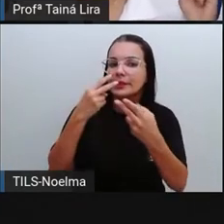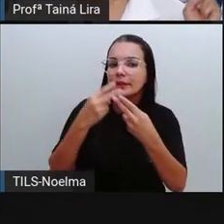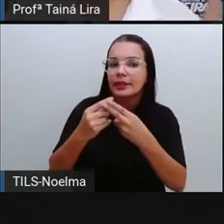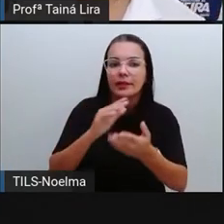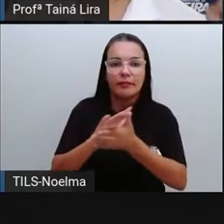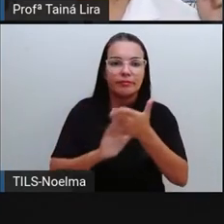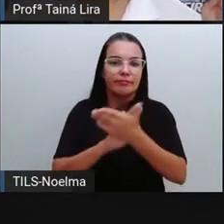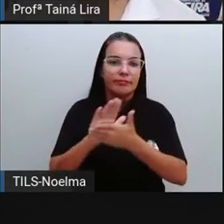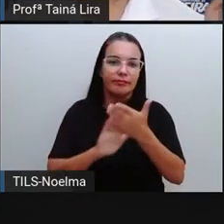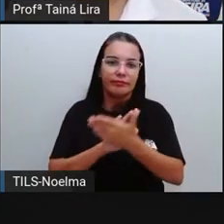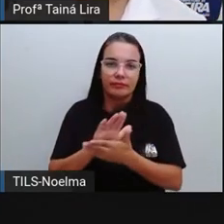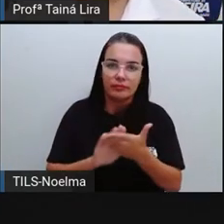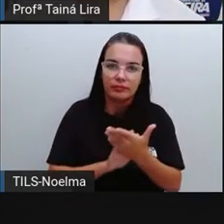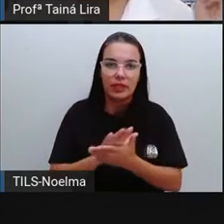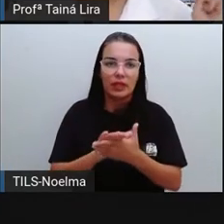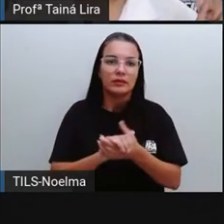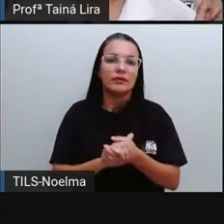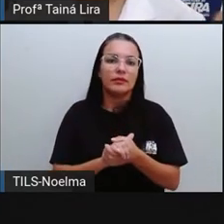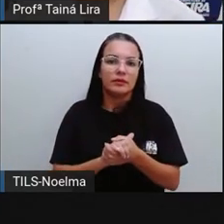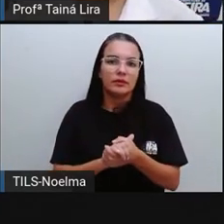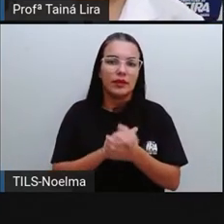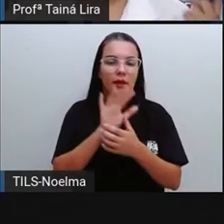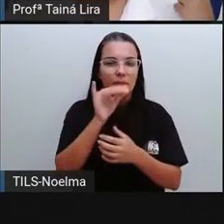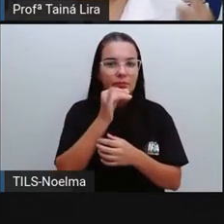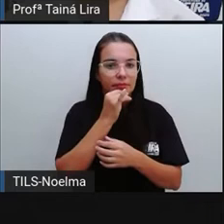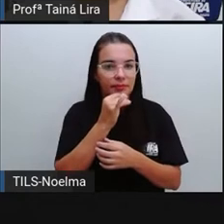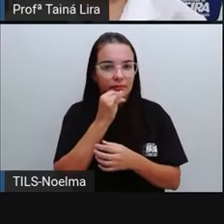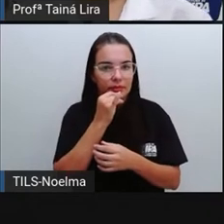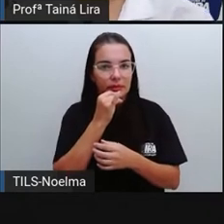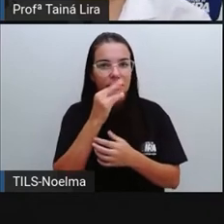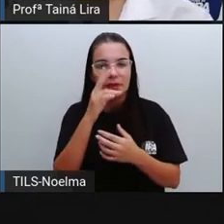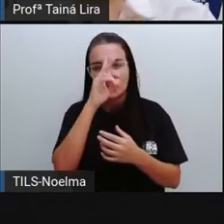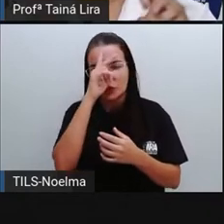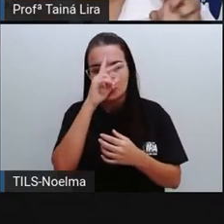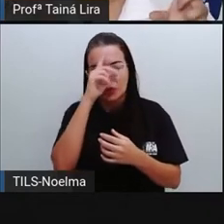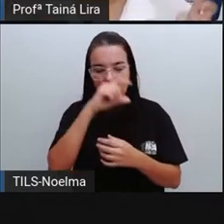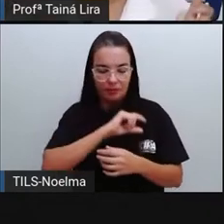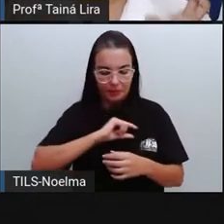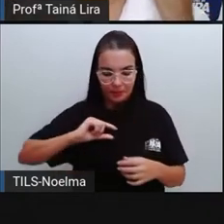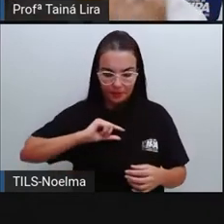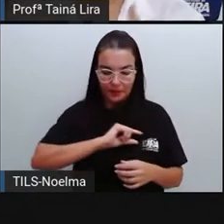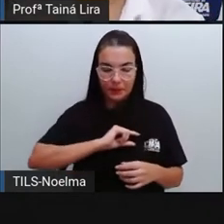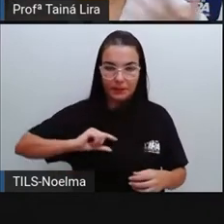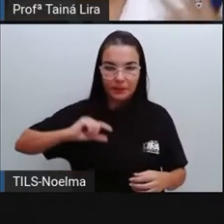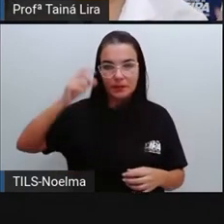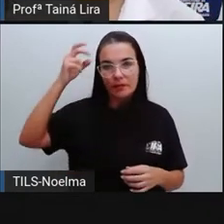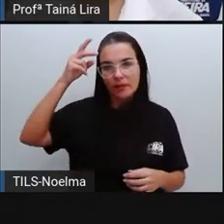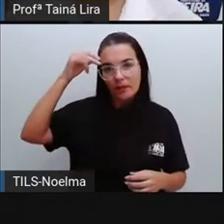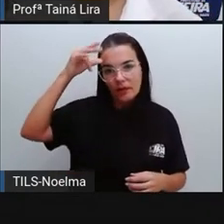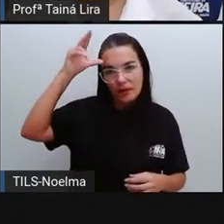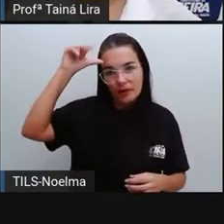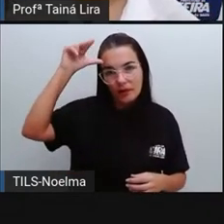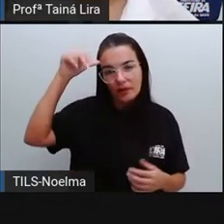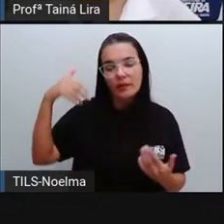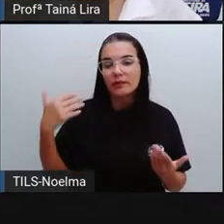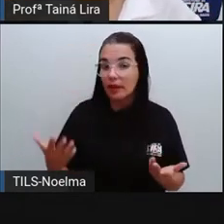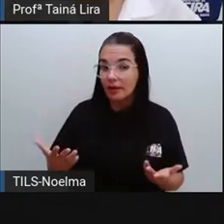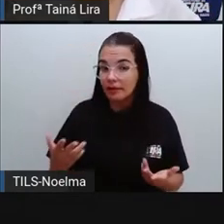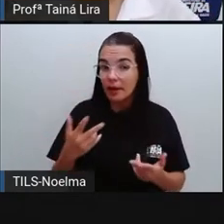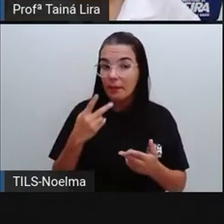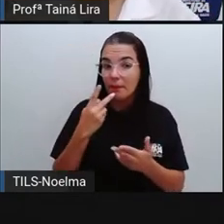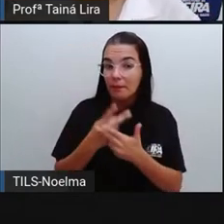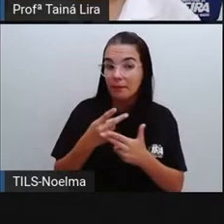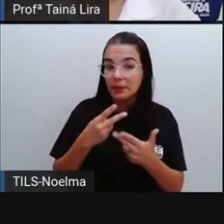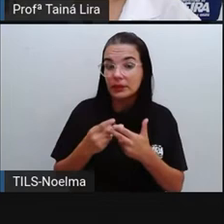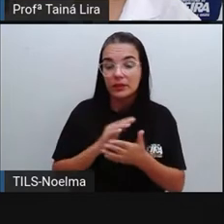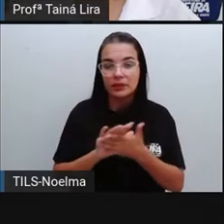estava acontecendo lá na história da nossa girafinha, tá? Elas não estavam tolerando uma girafa diferente ali. E